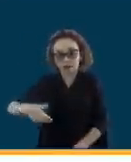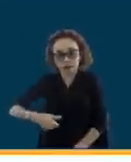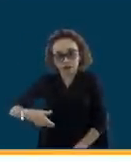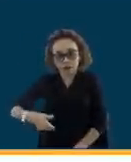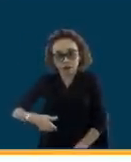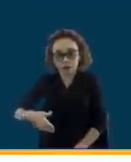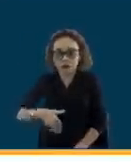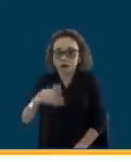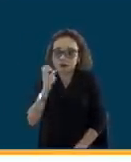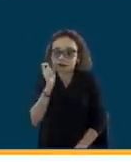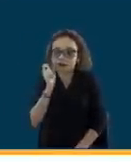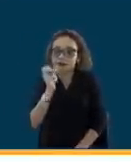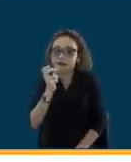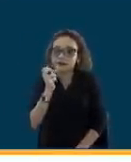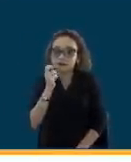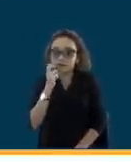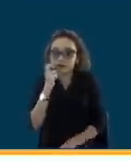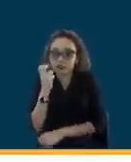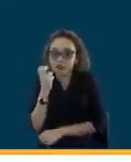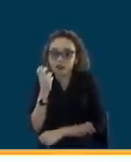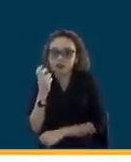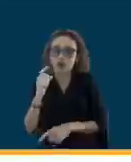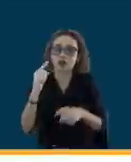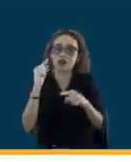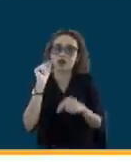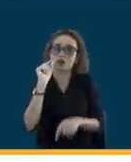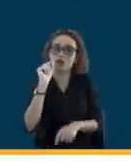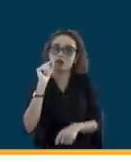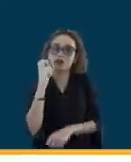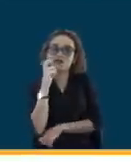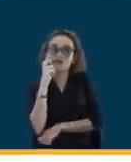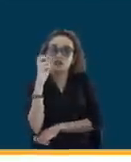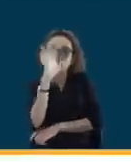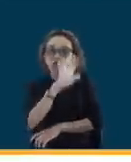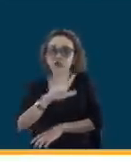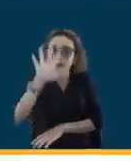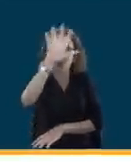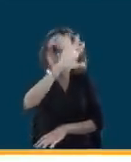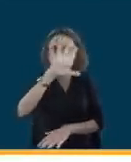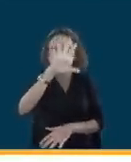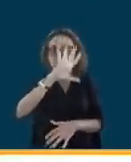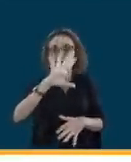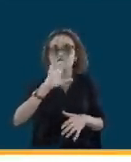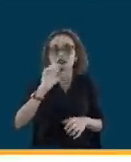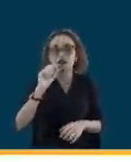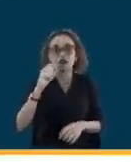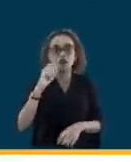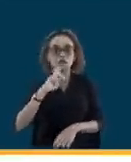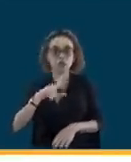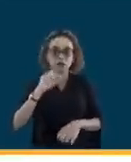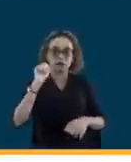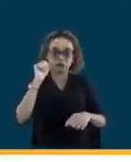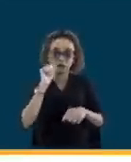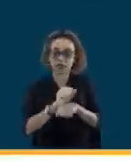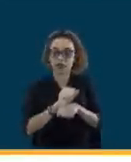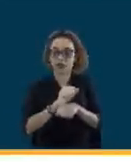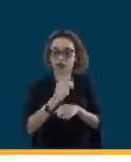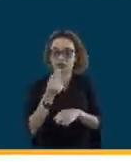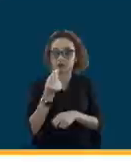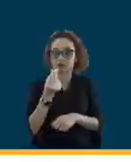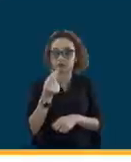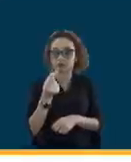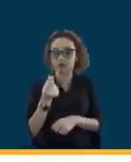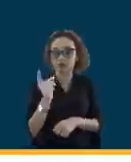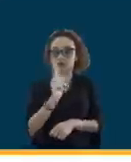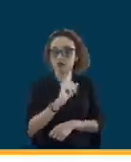estamos entendendo que a nossa vergonha nacional ou continental não pode se dar pela paralisação da economia, para a paralisação do